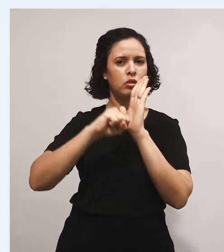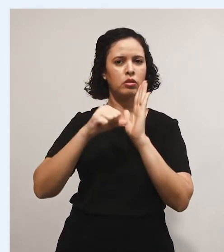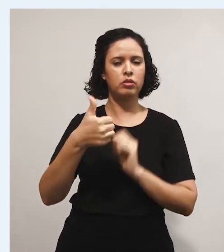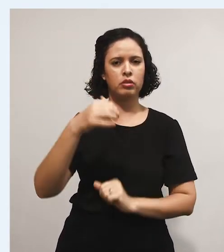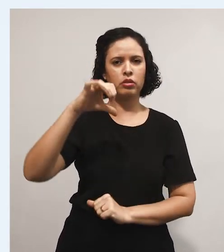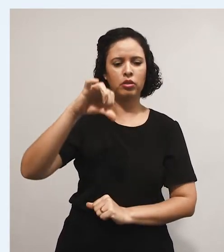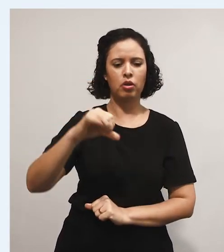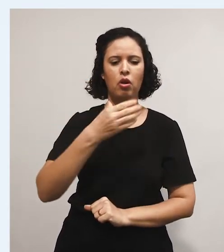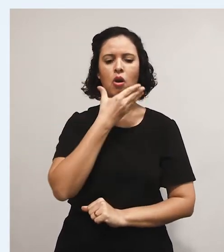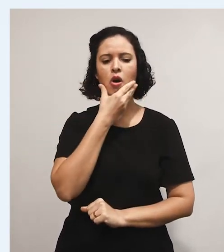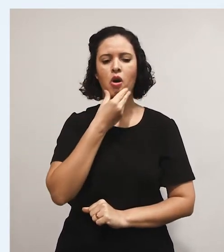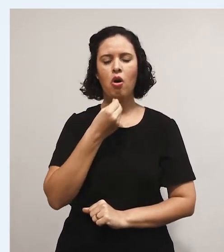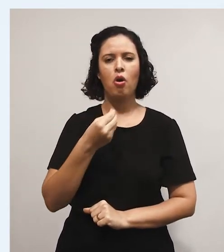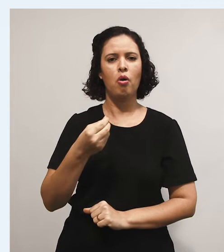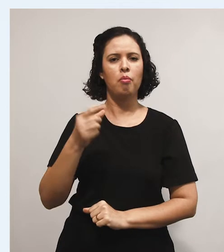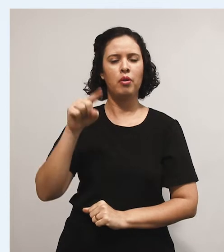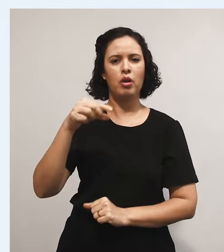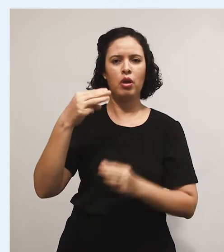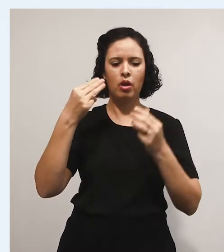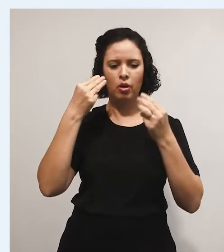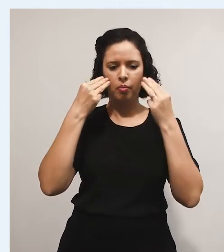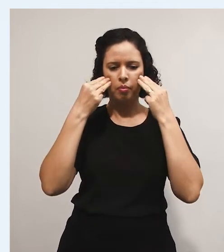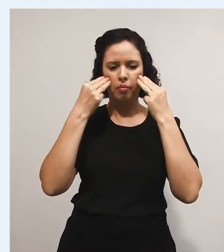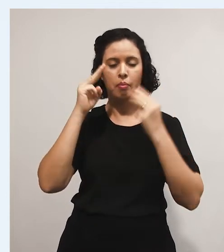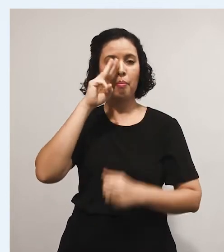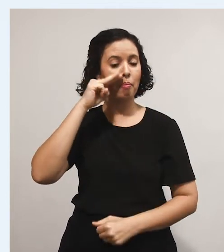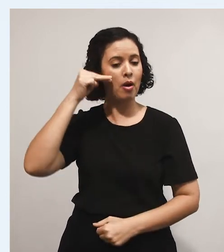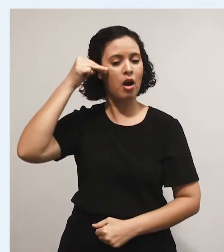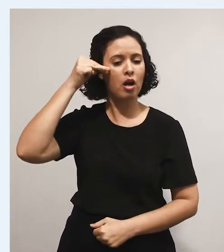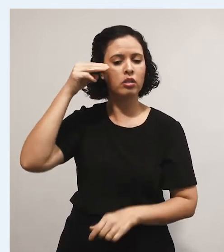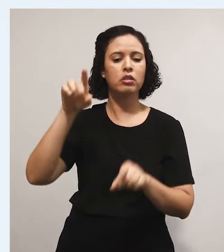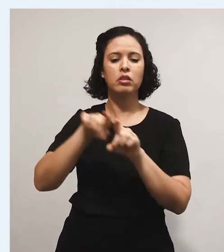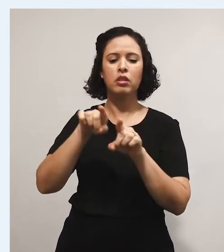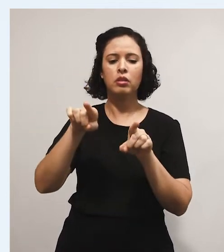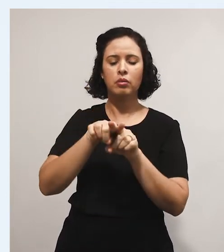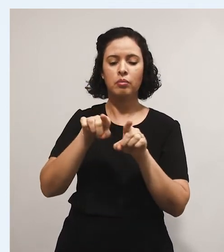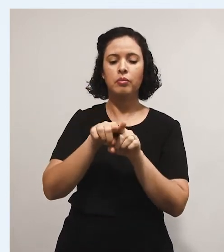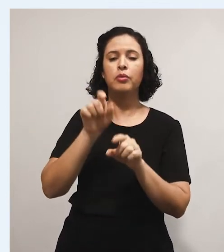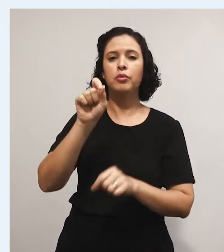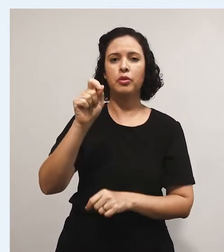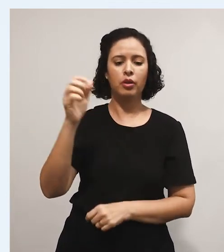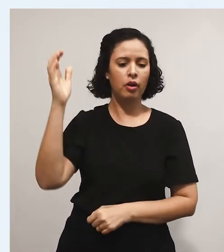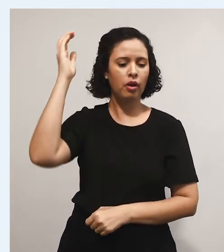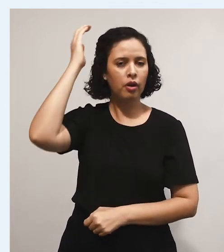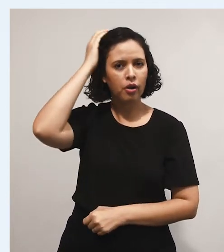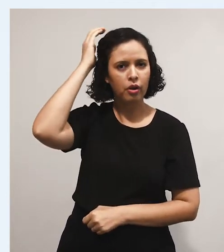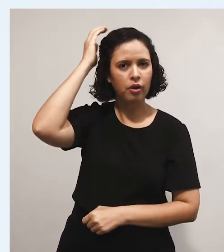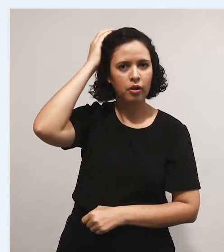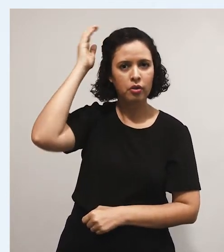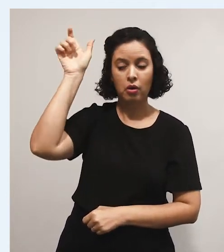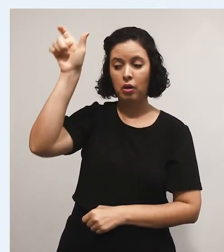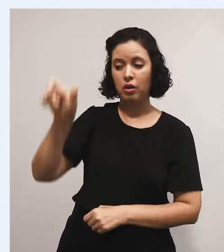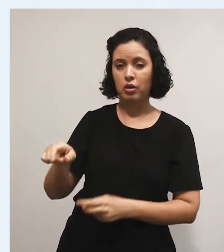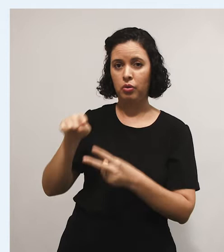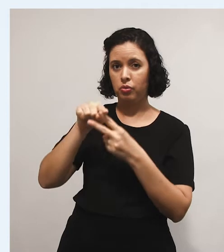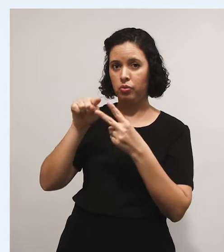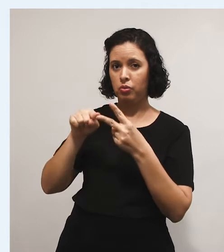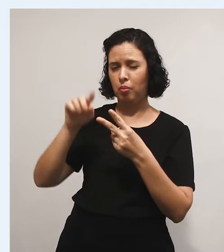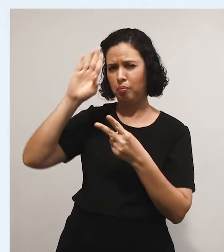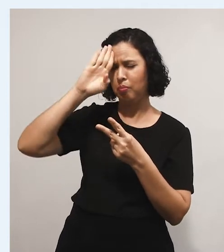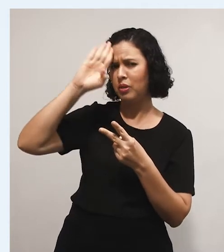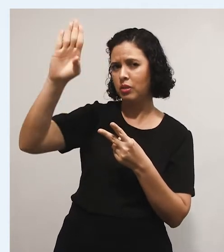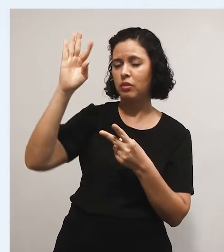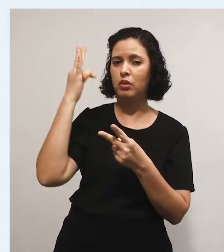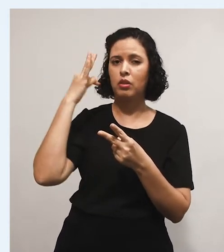Karl Marx e o Friedrich Engels, que são os autores, né, os principais teóricos da